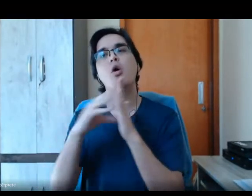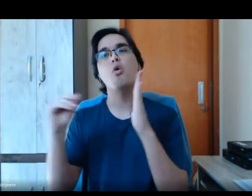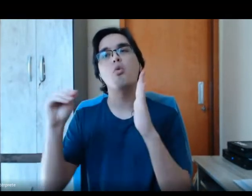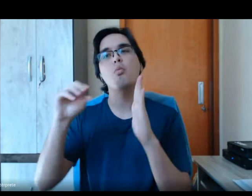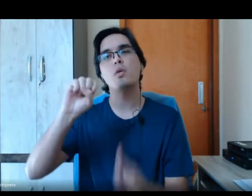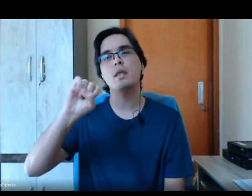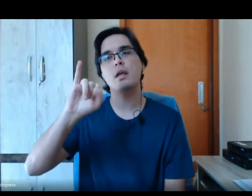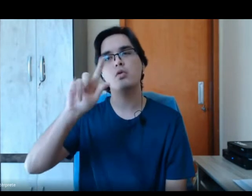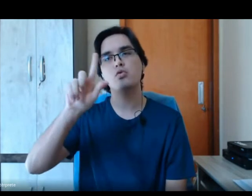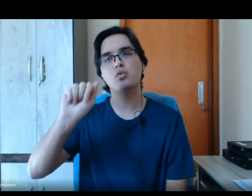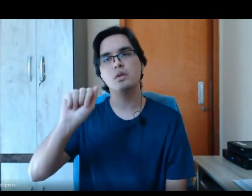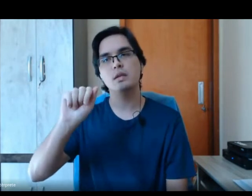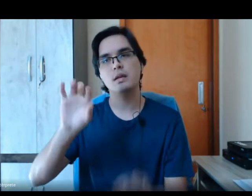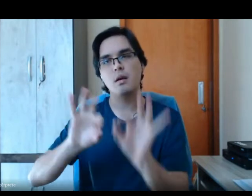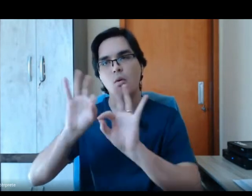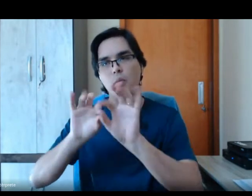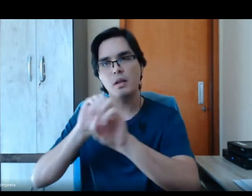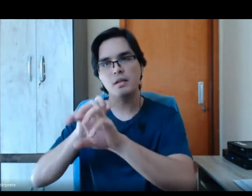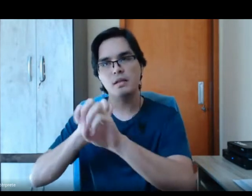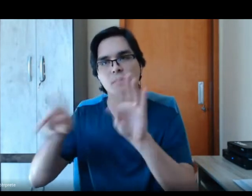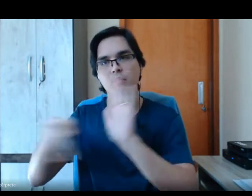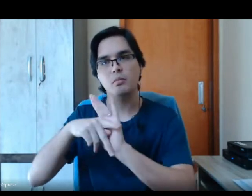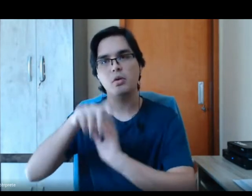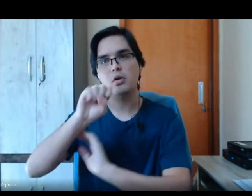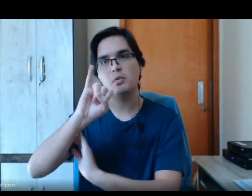é, acho que, do professor Chaim.